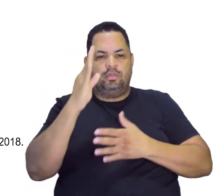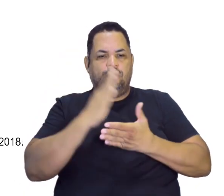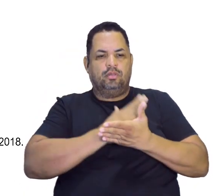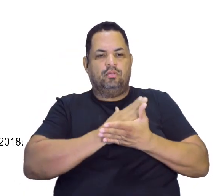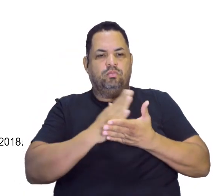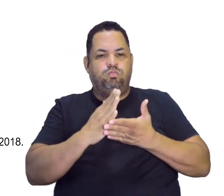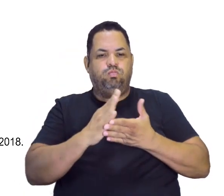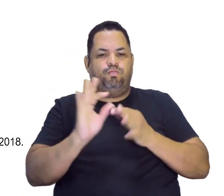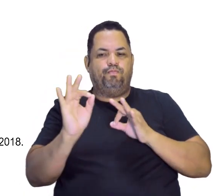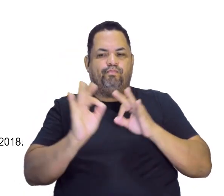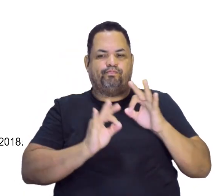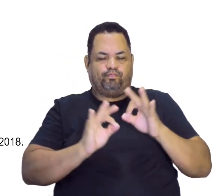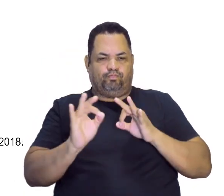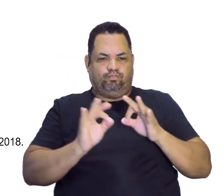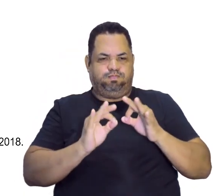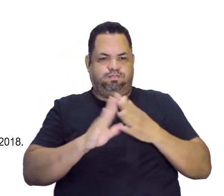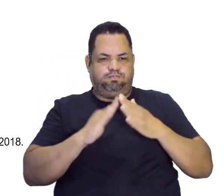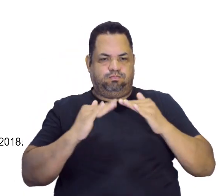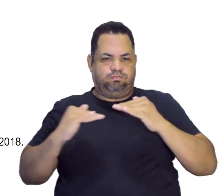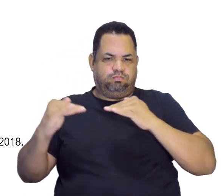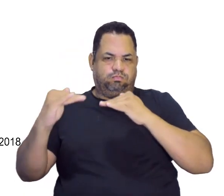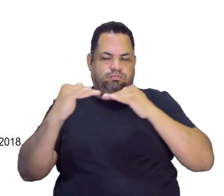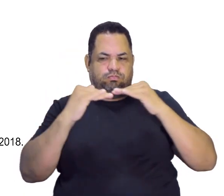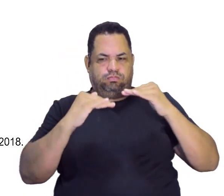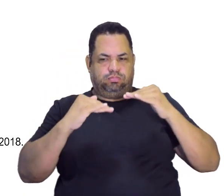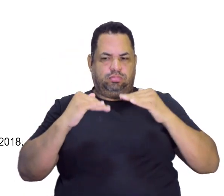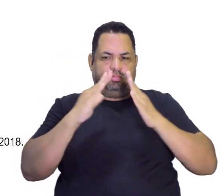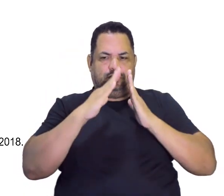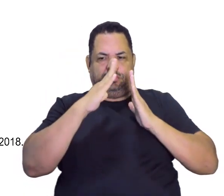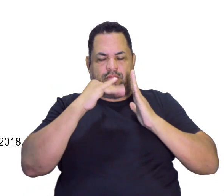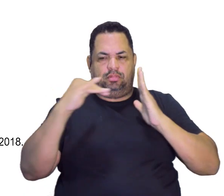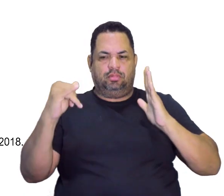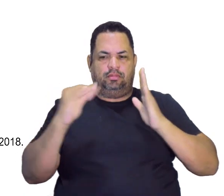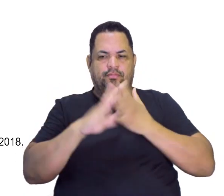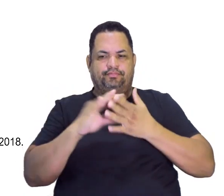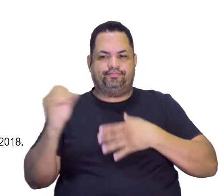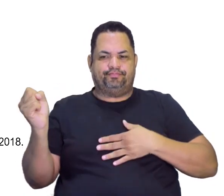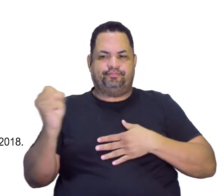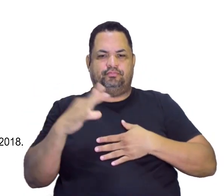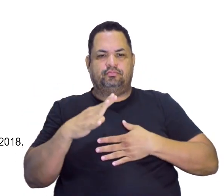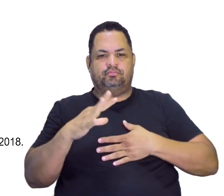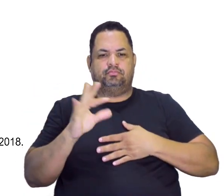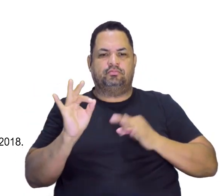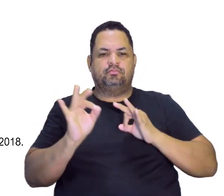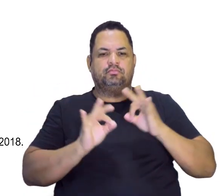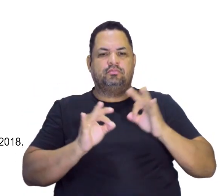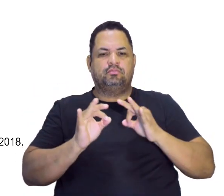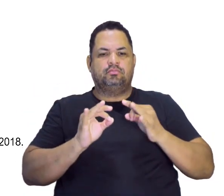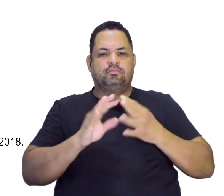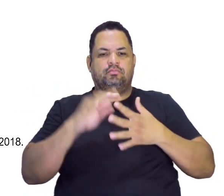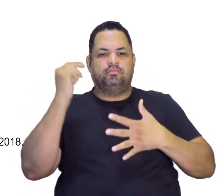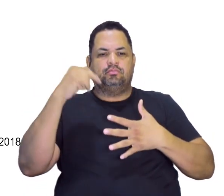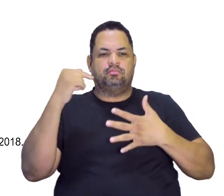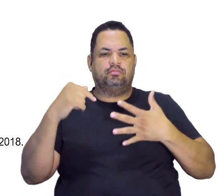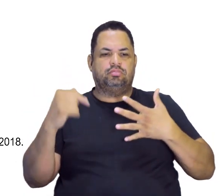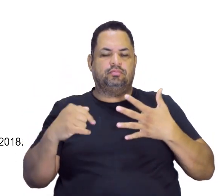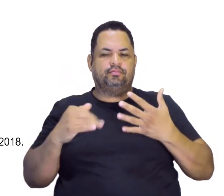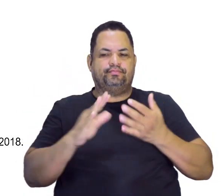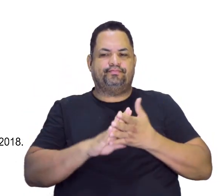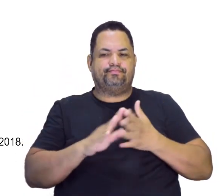colocar dentro dos padrões estéticos dentro da das novas tendências elementos